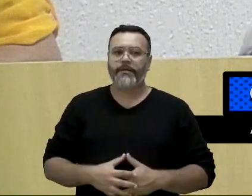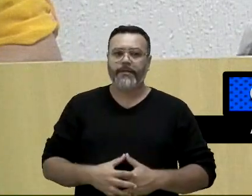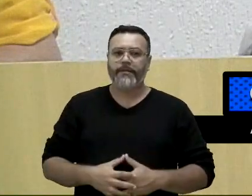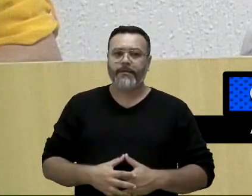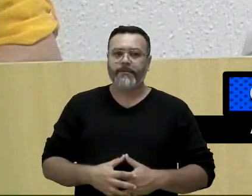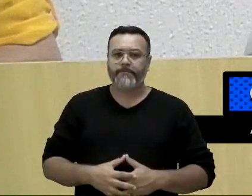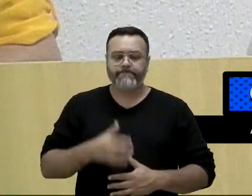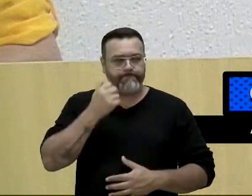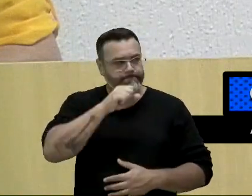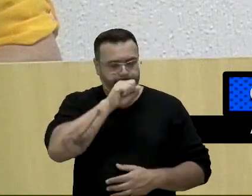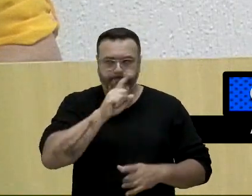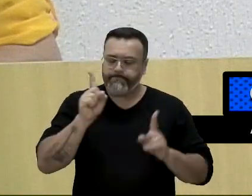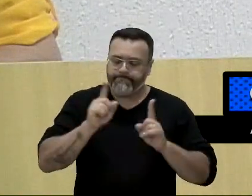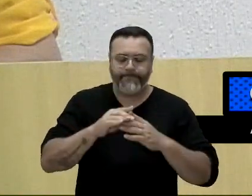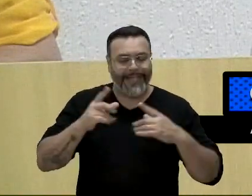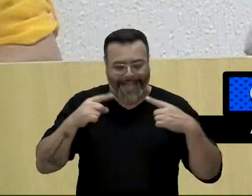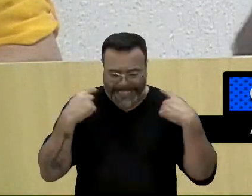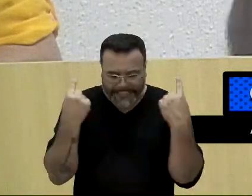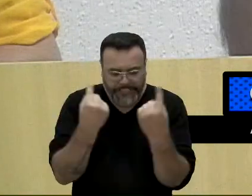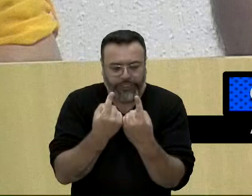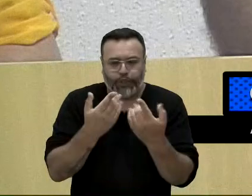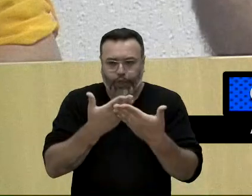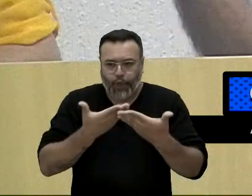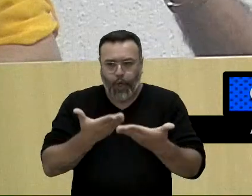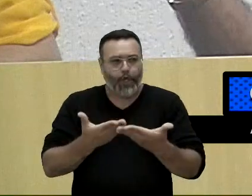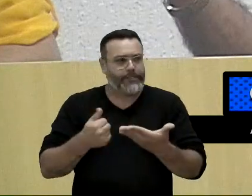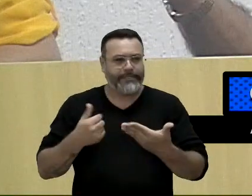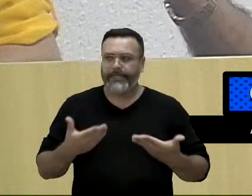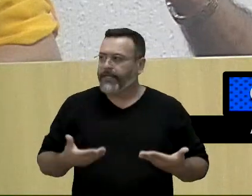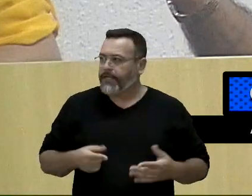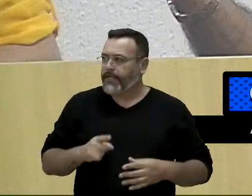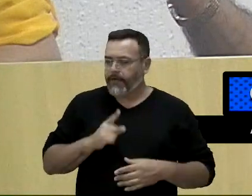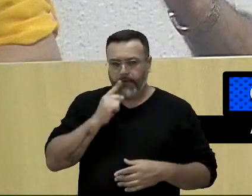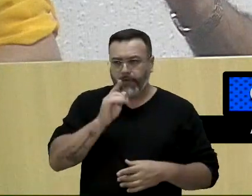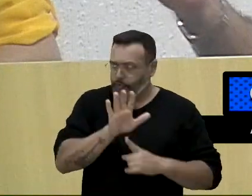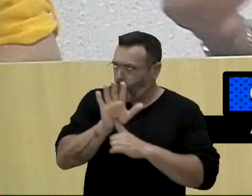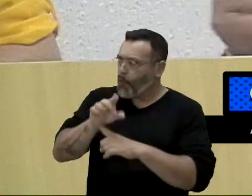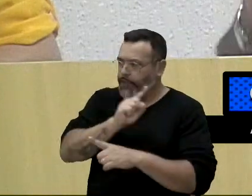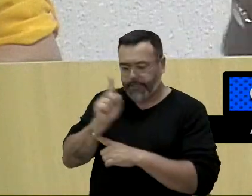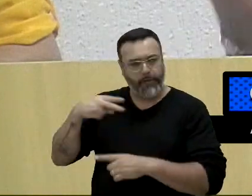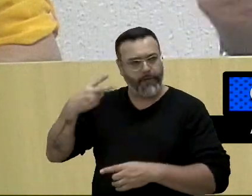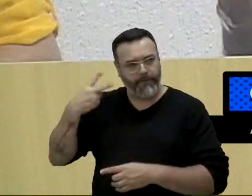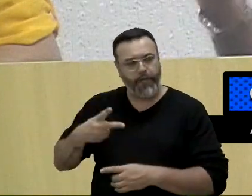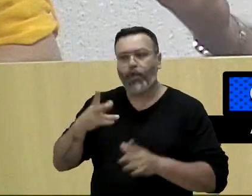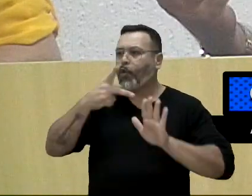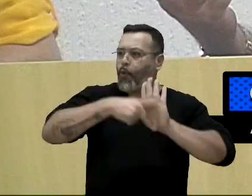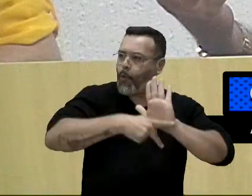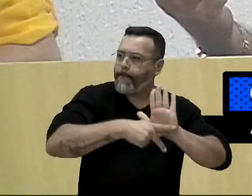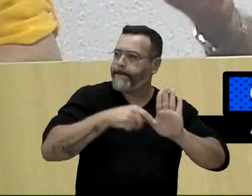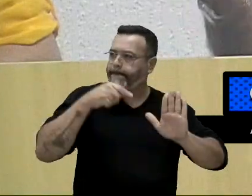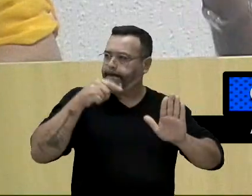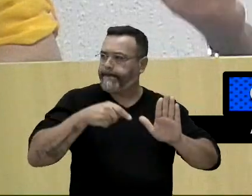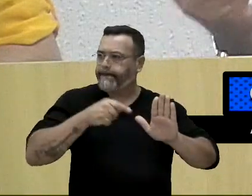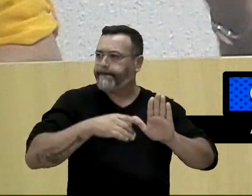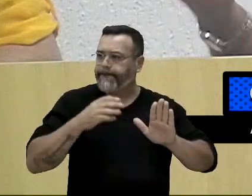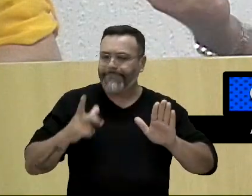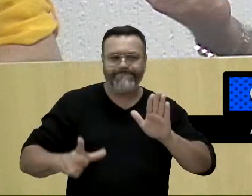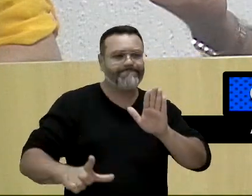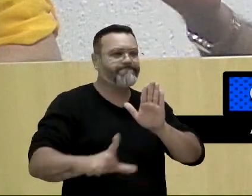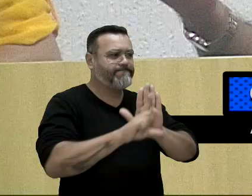Então, eu passo para a vereadora isso aí. Um projeto de